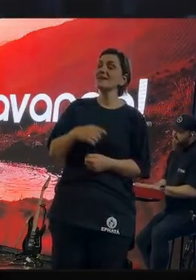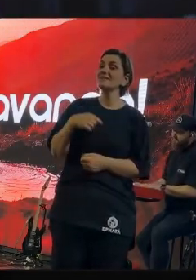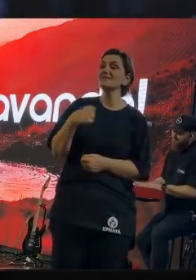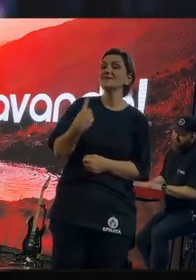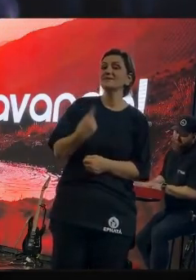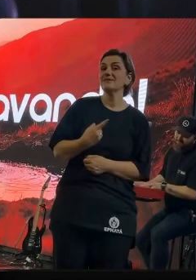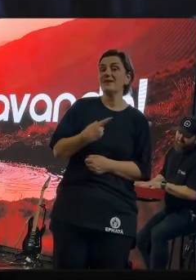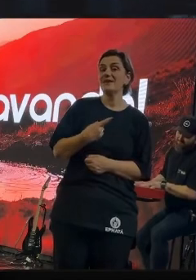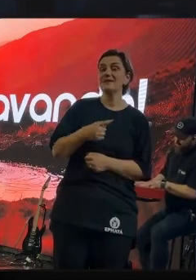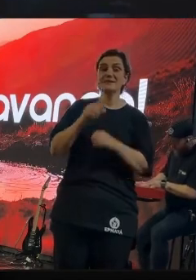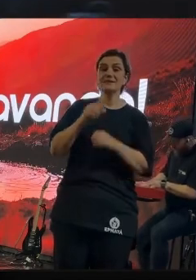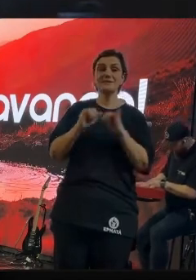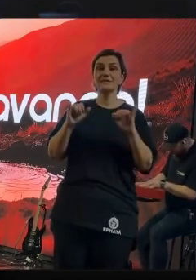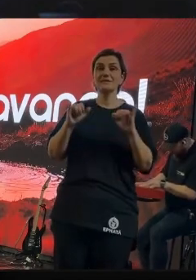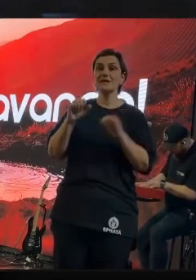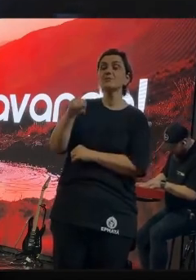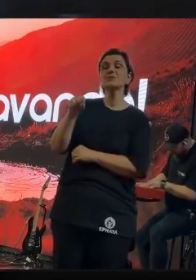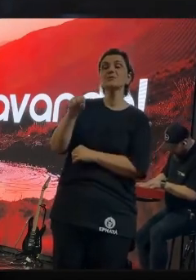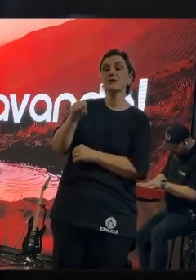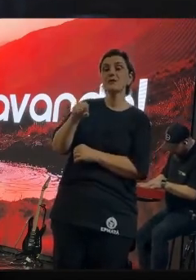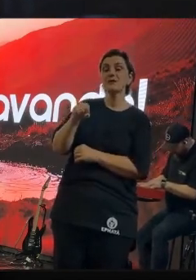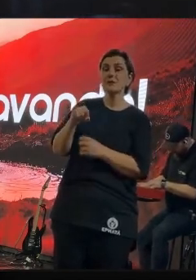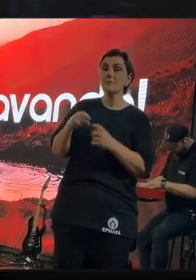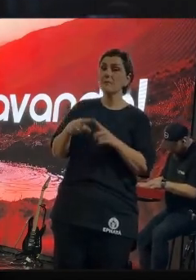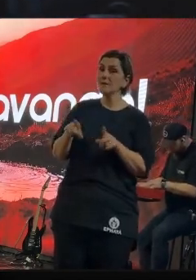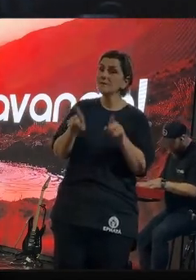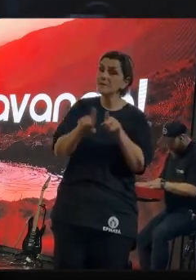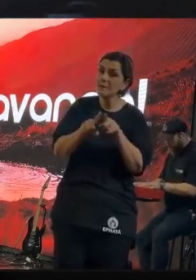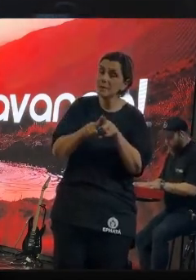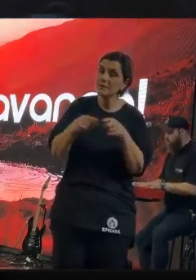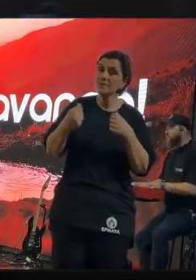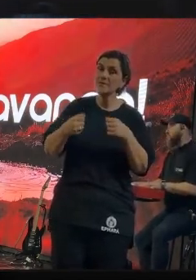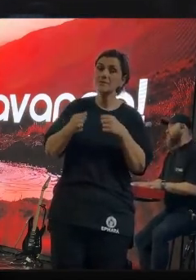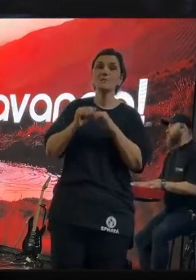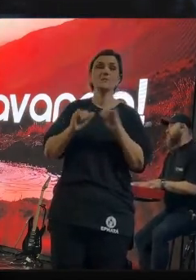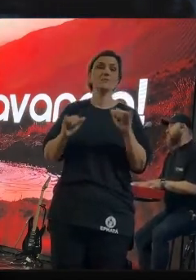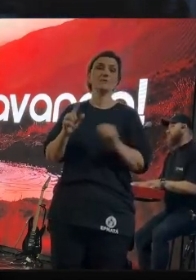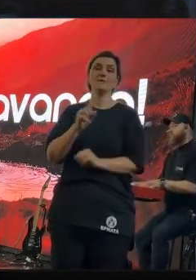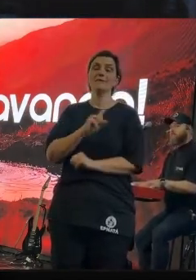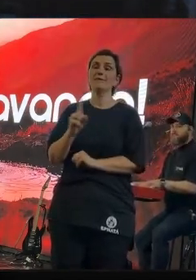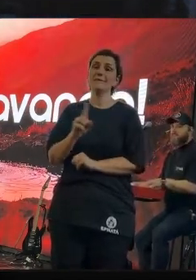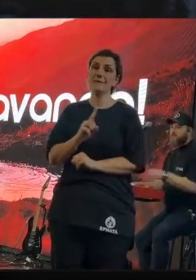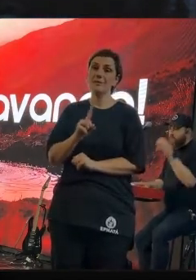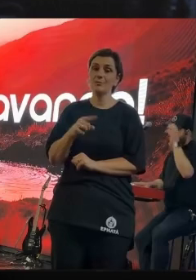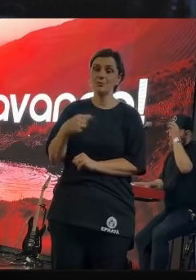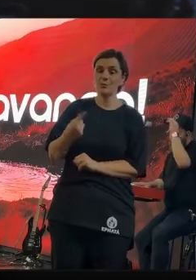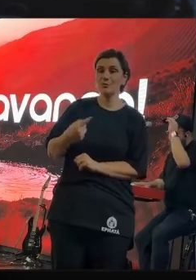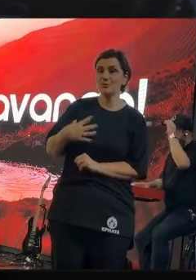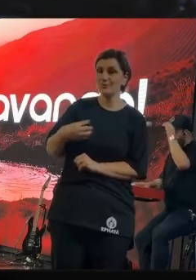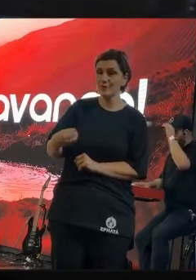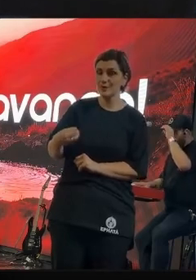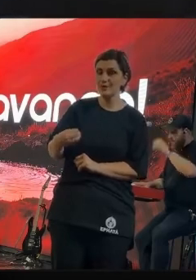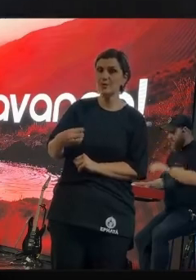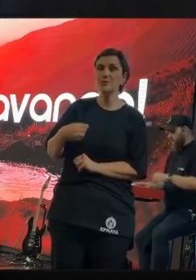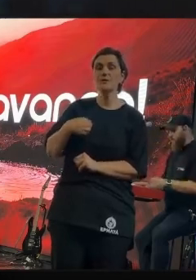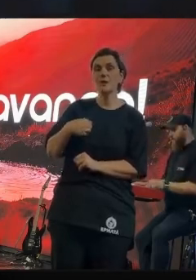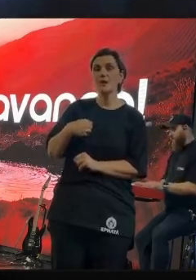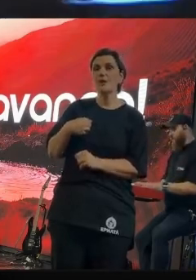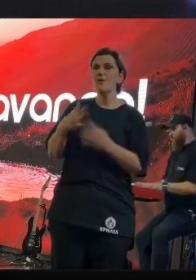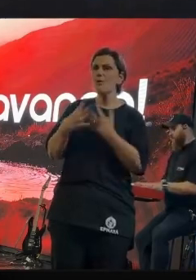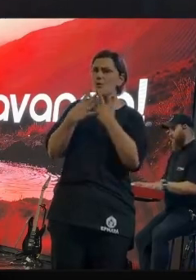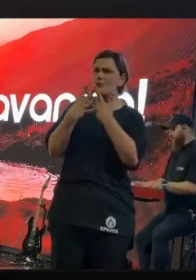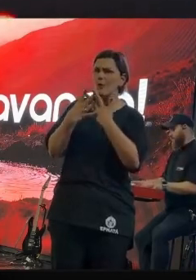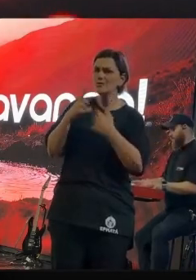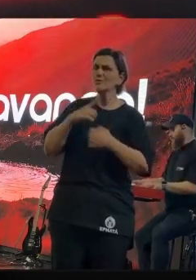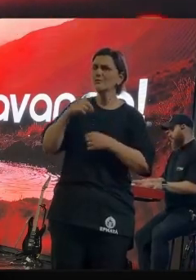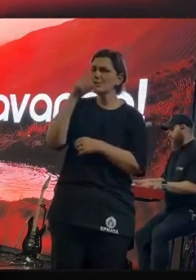nós dizemos sim para eles, mas nós também precisamos dizer não para eles. Eu confesso para vocês que eu tenho um